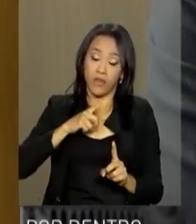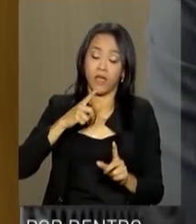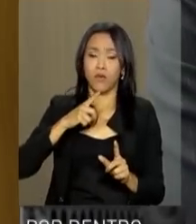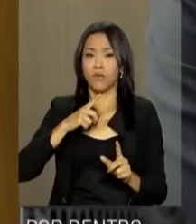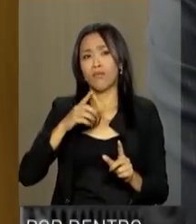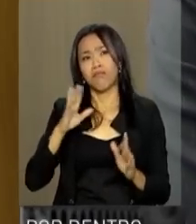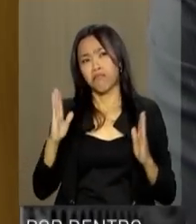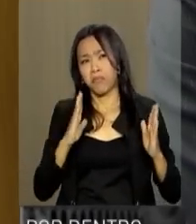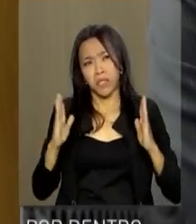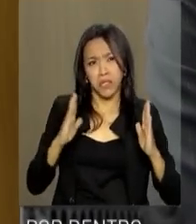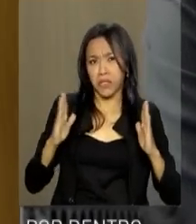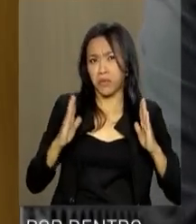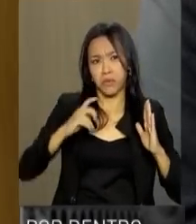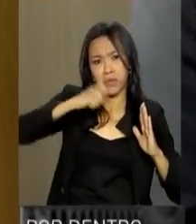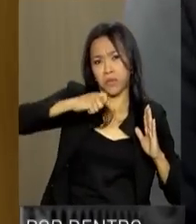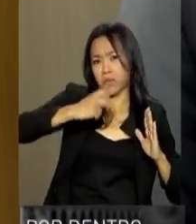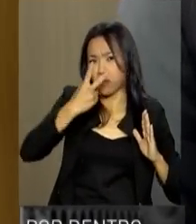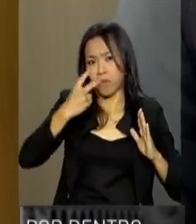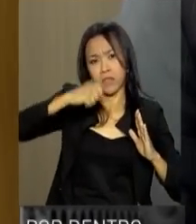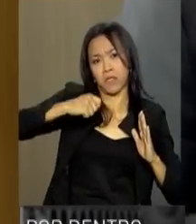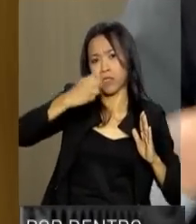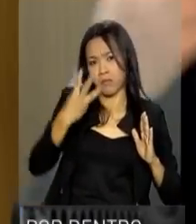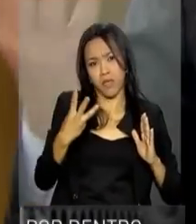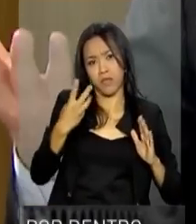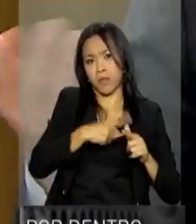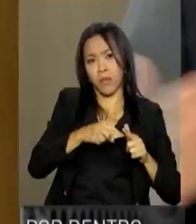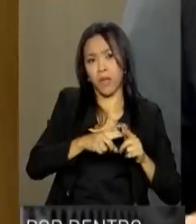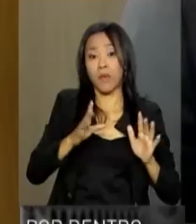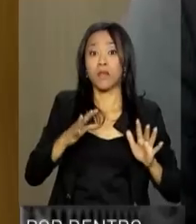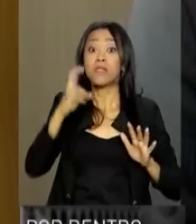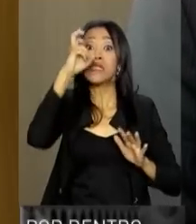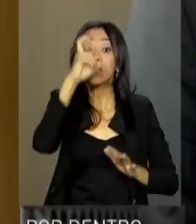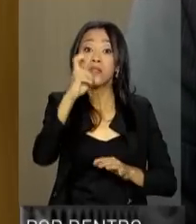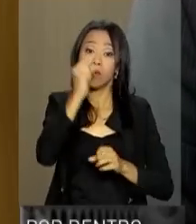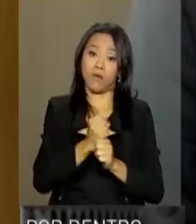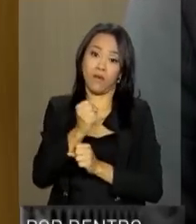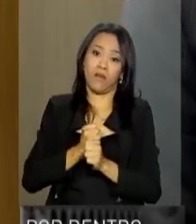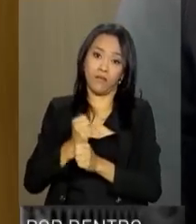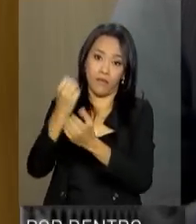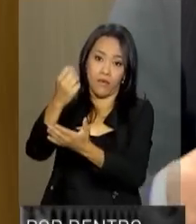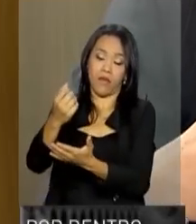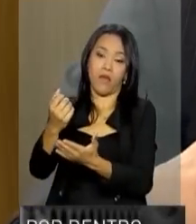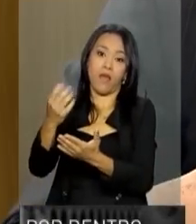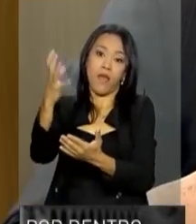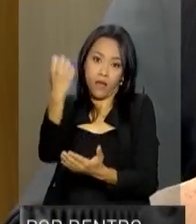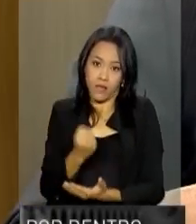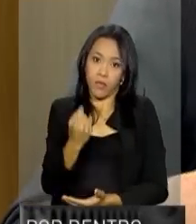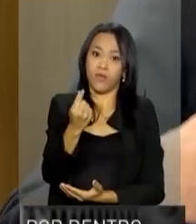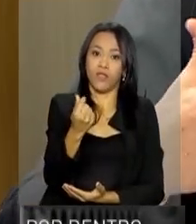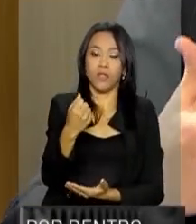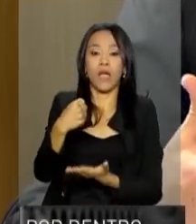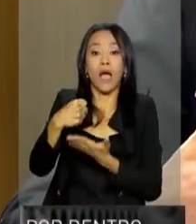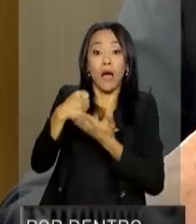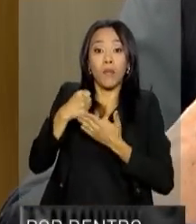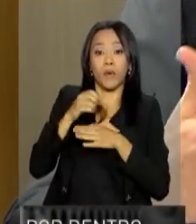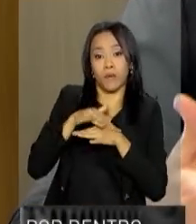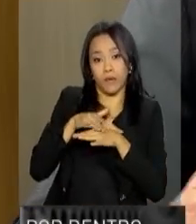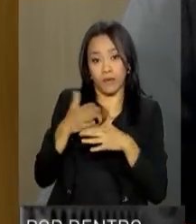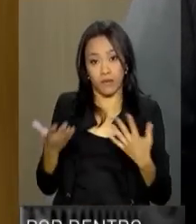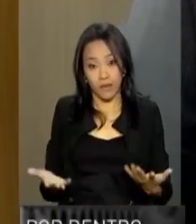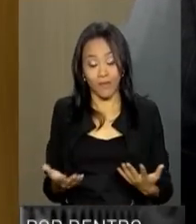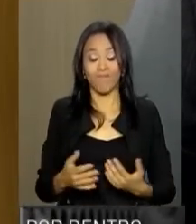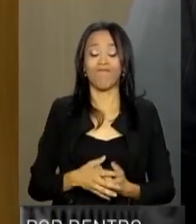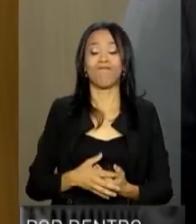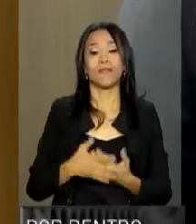que dura dois meses três meses estava há cinco anos recebendo auxílio doença então nós começamos graças também uma grande